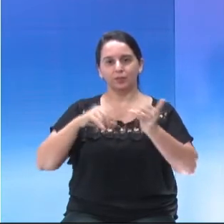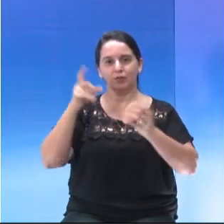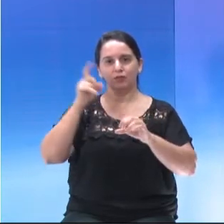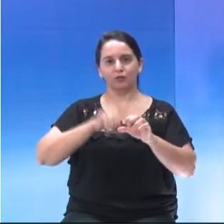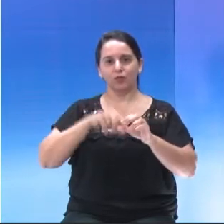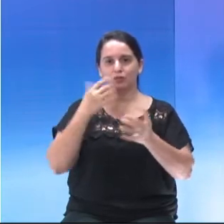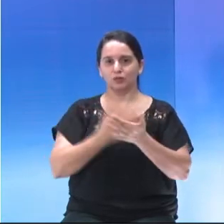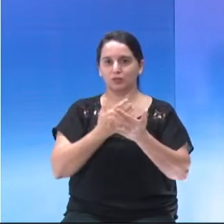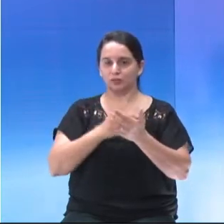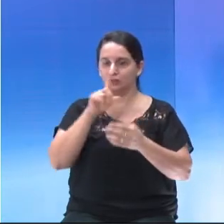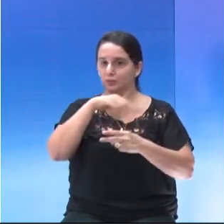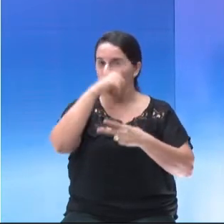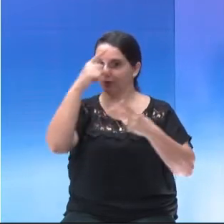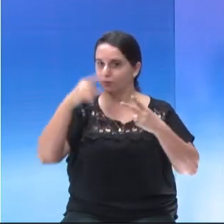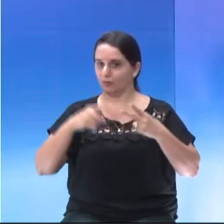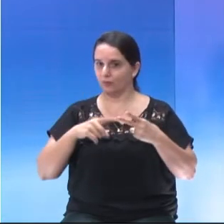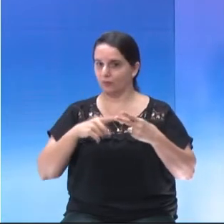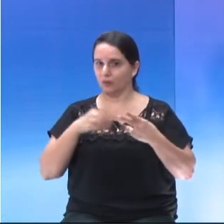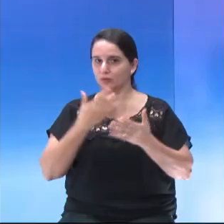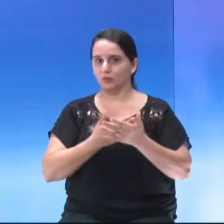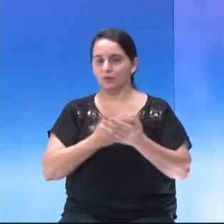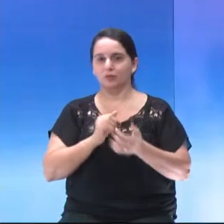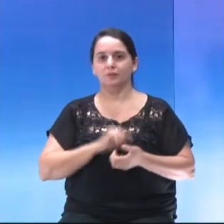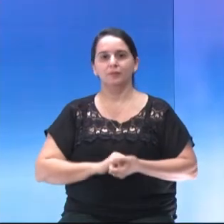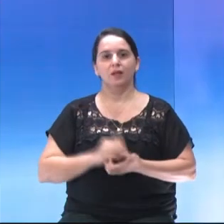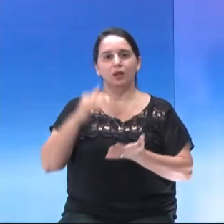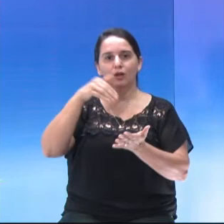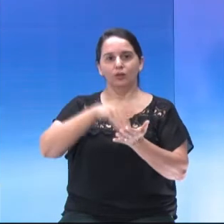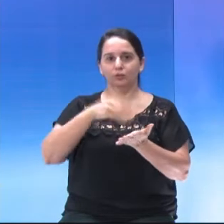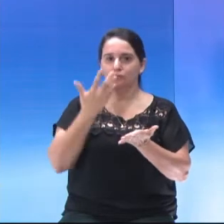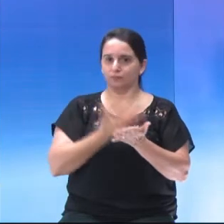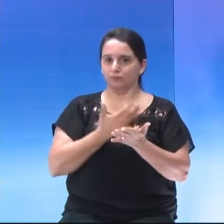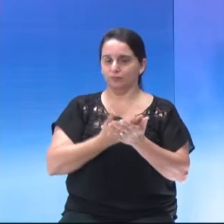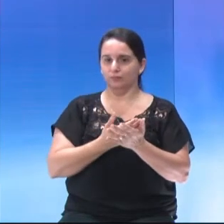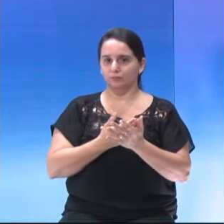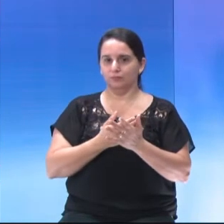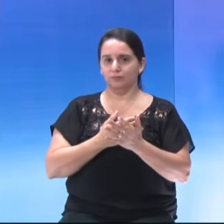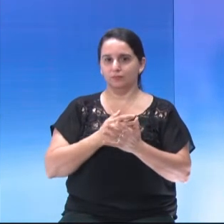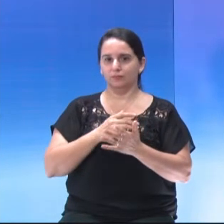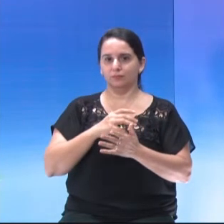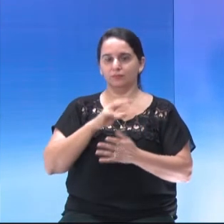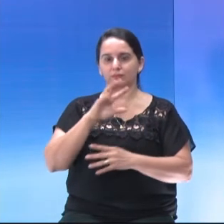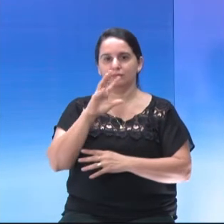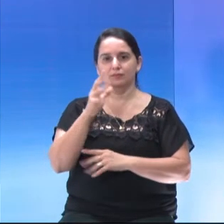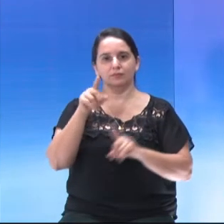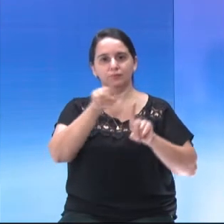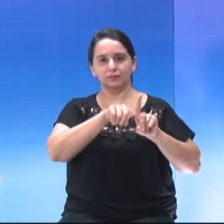venha para cá, correto? Na última aula de termoquímica,